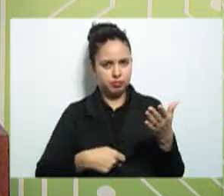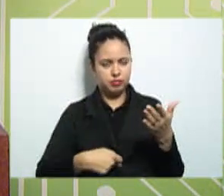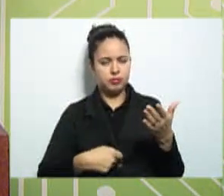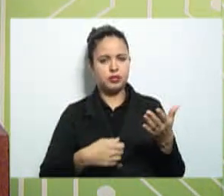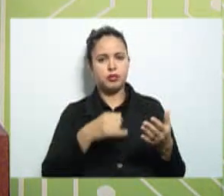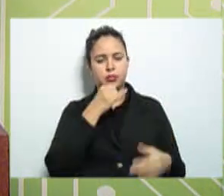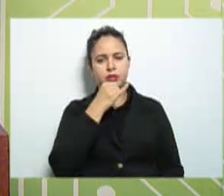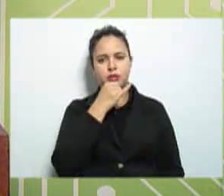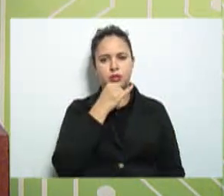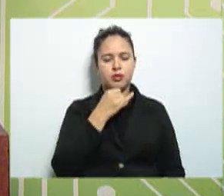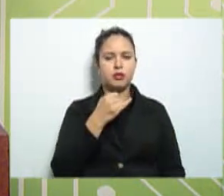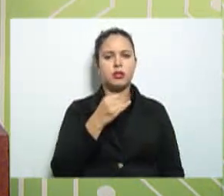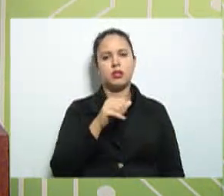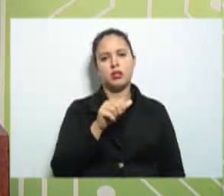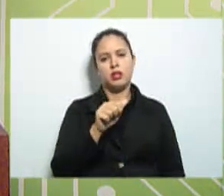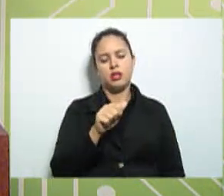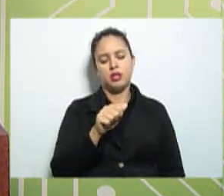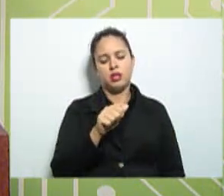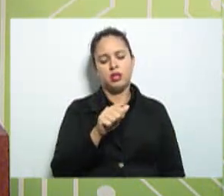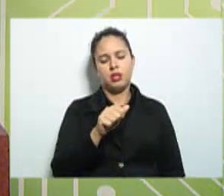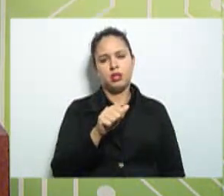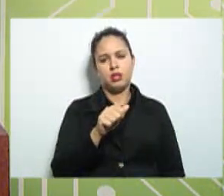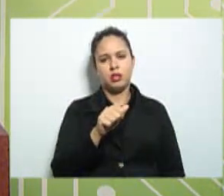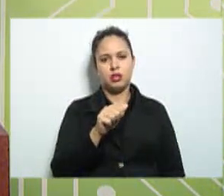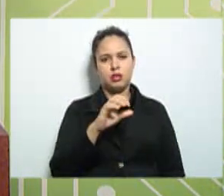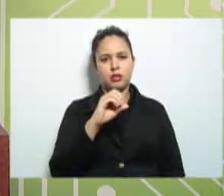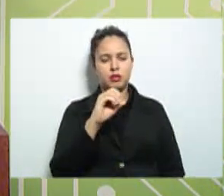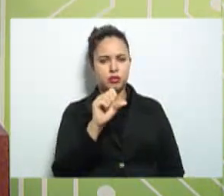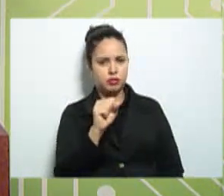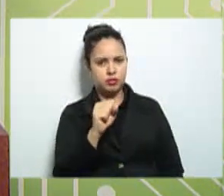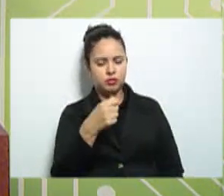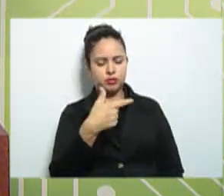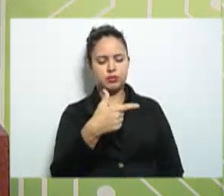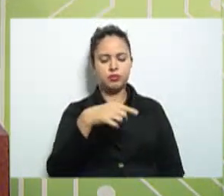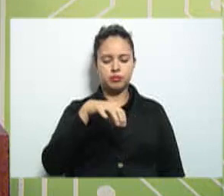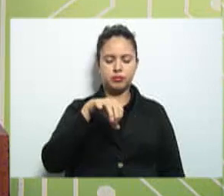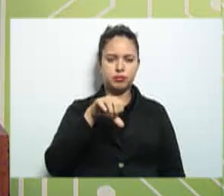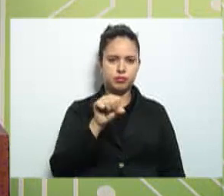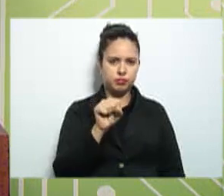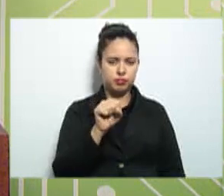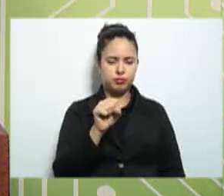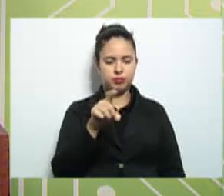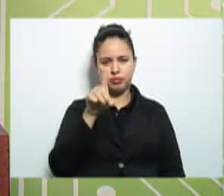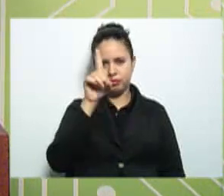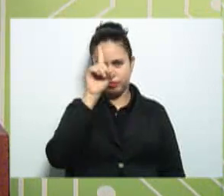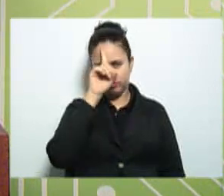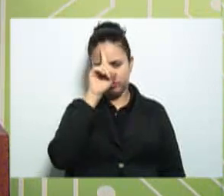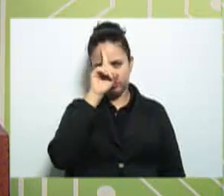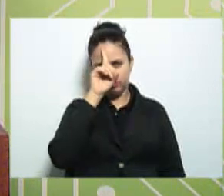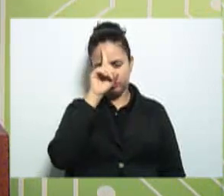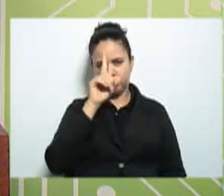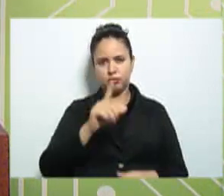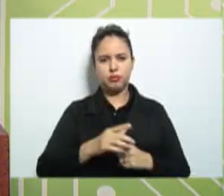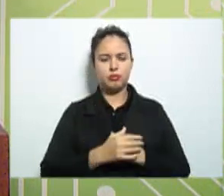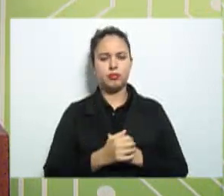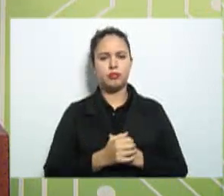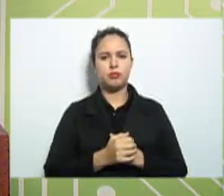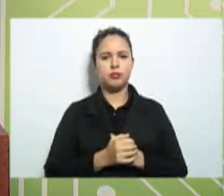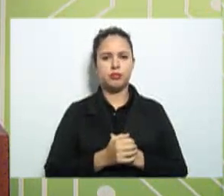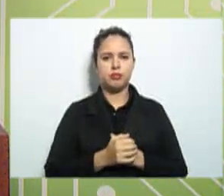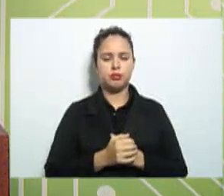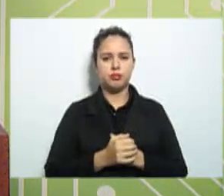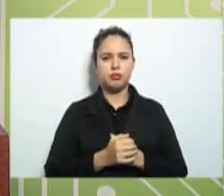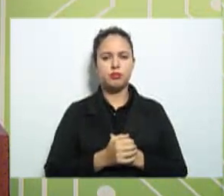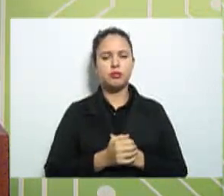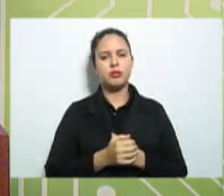né, aos 28 dias, então não vou colocar o número 28, eu vou escrever 28 do mês de